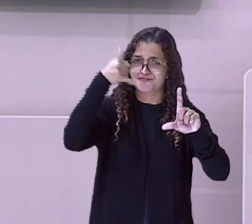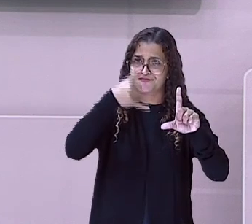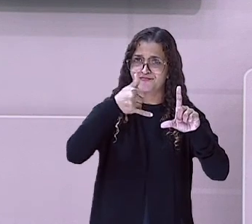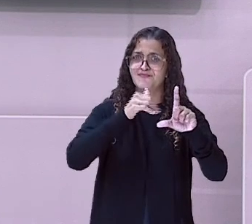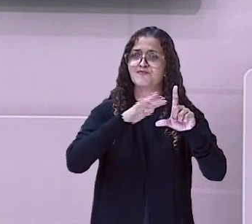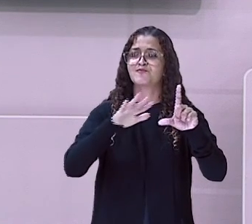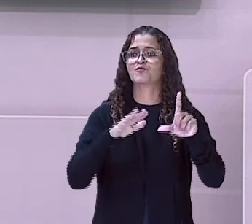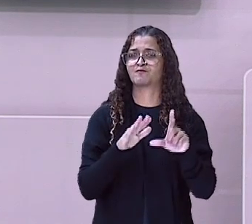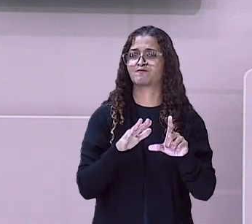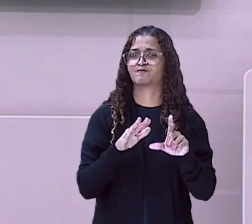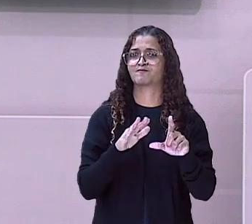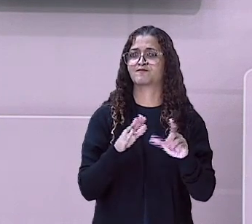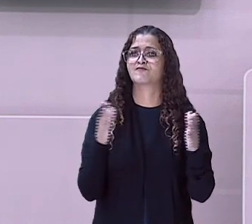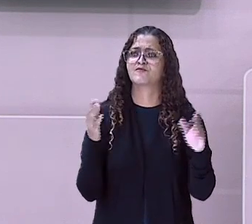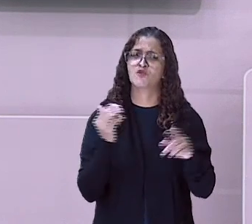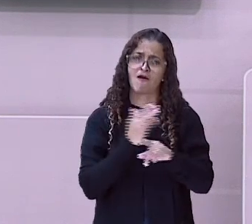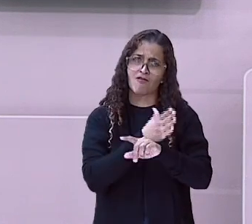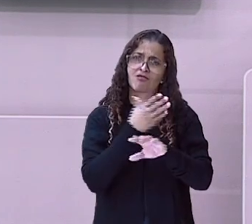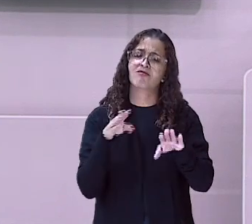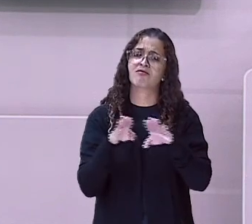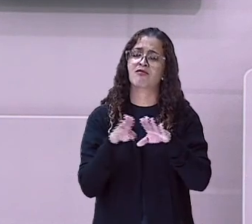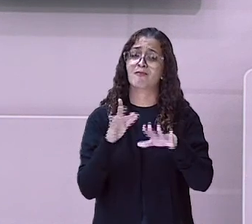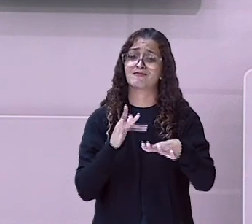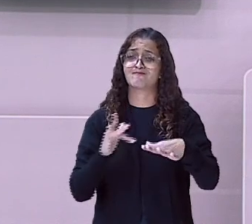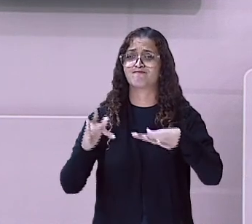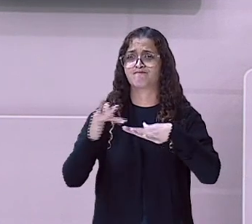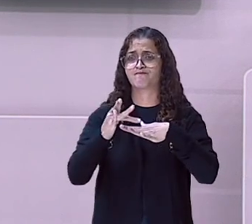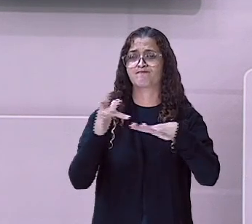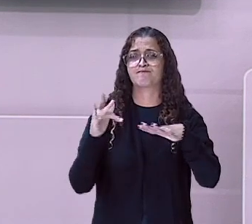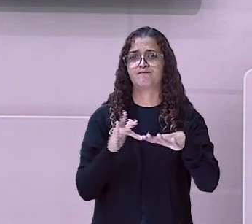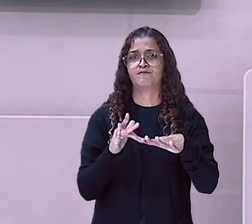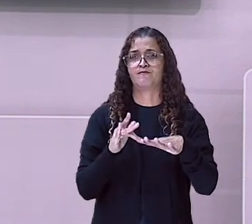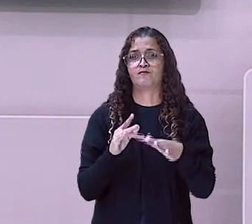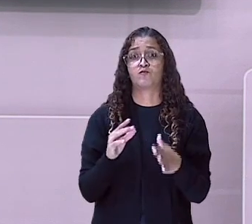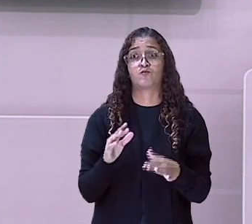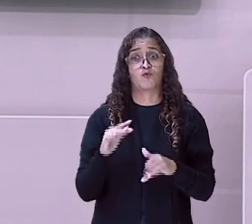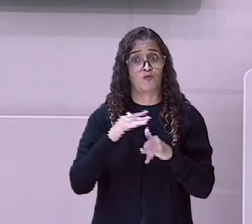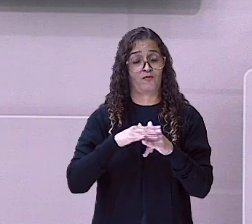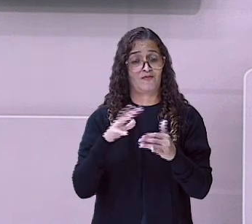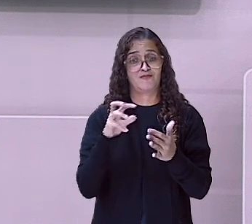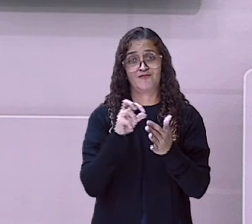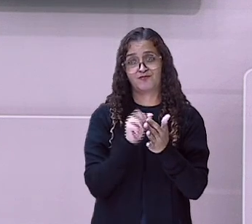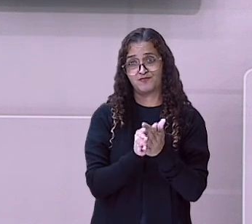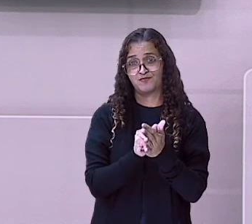da tela. Acesse as nossas redes sociais. Se inscreva